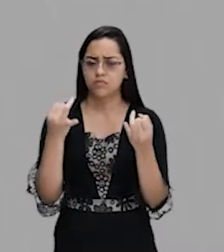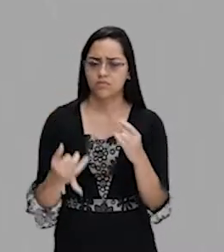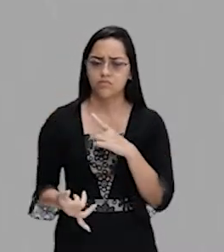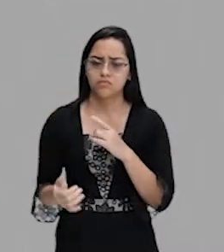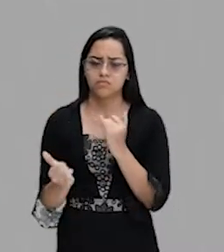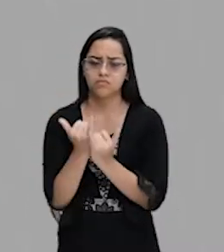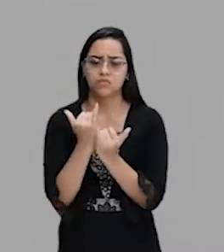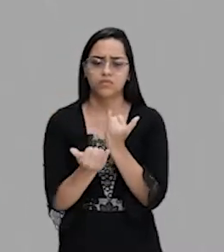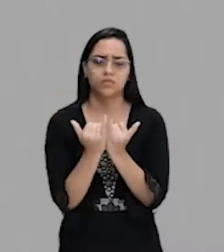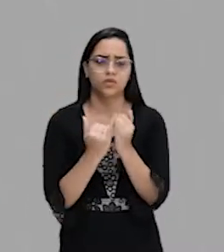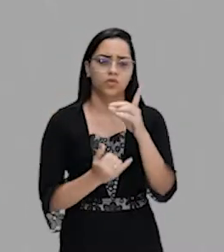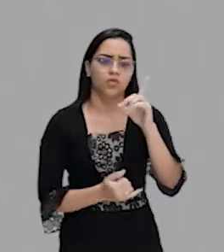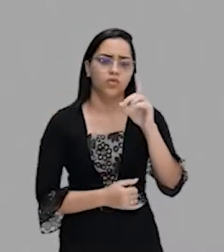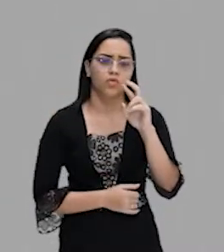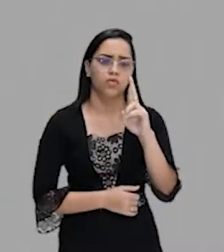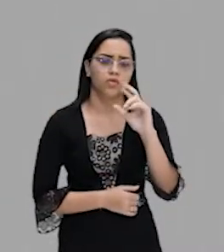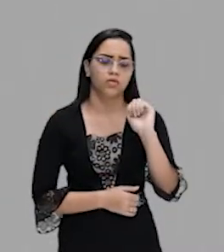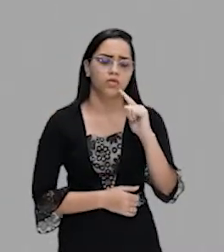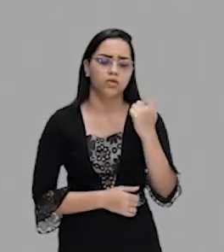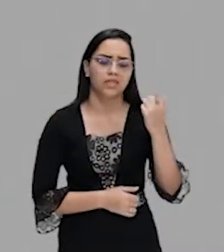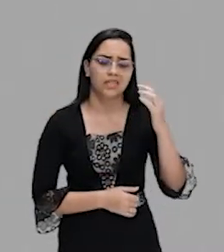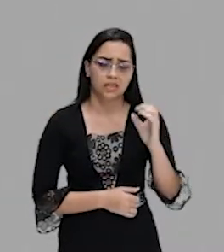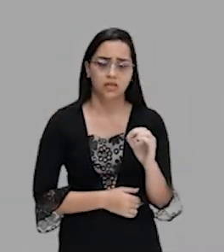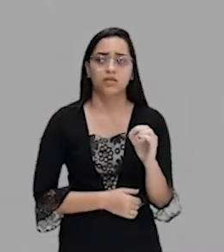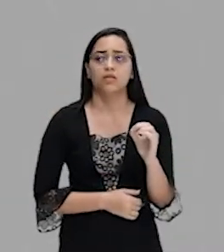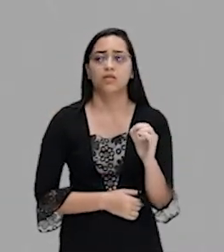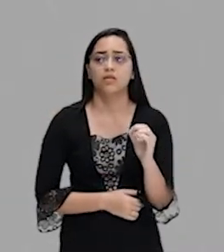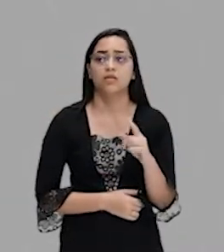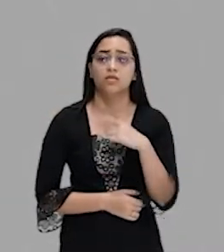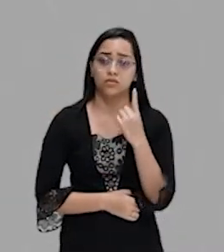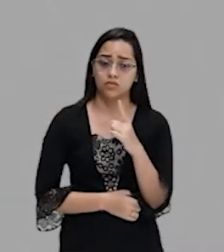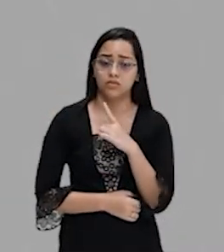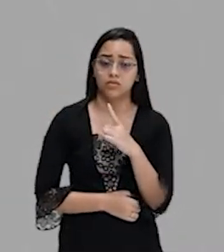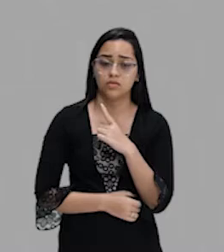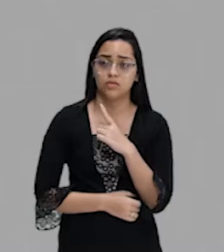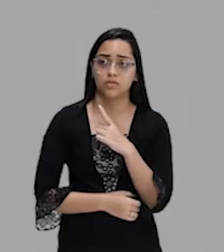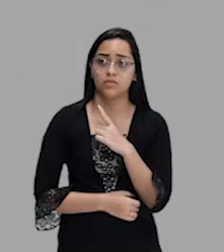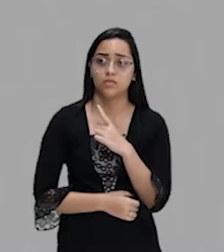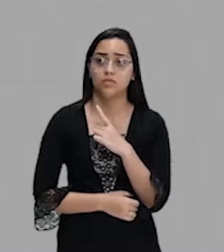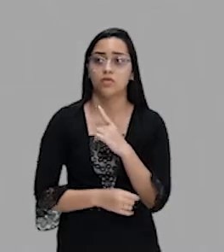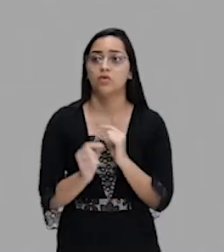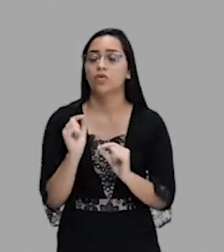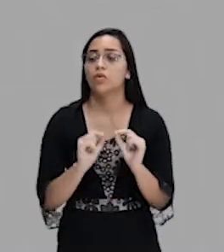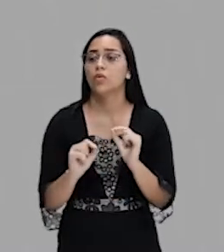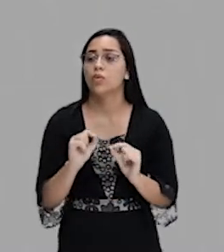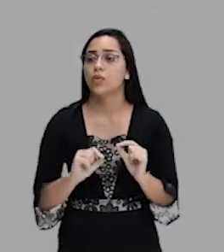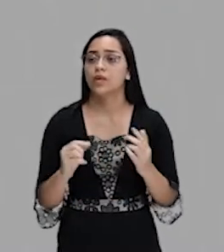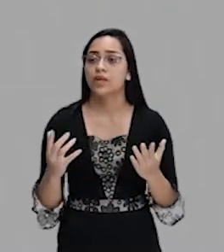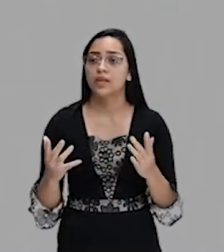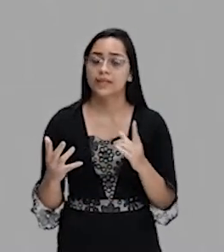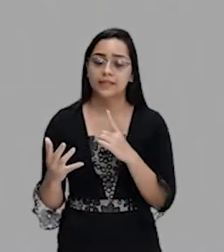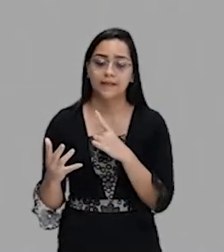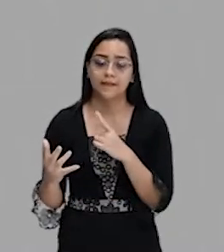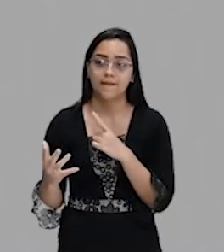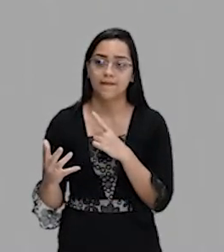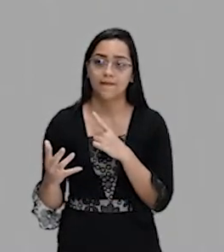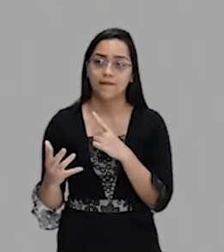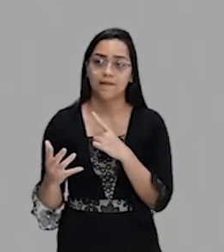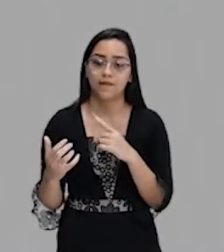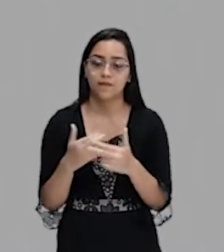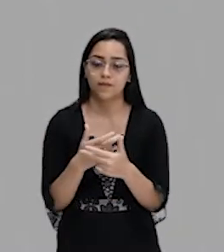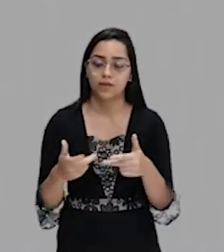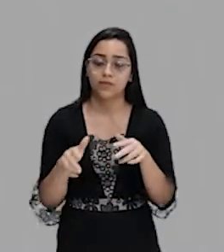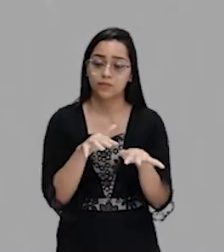um dragão, daquela história, né, que nós escutamos aí desde criança. Aquilo ali nada mais é do que resultados